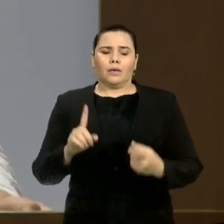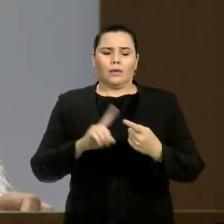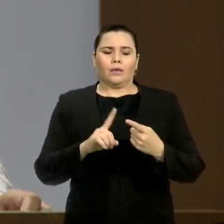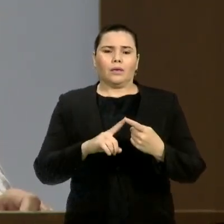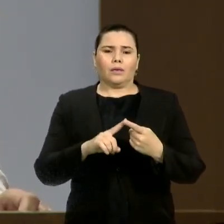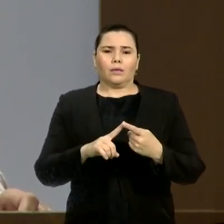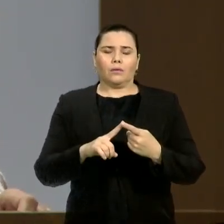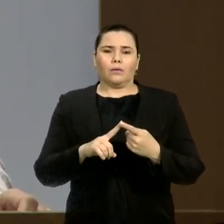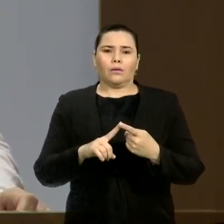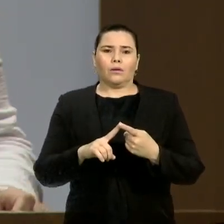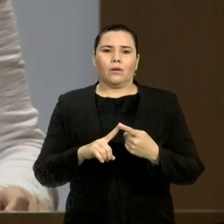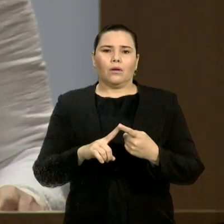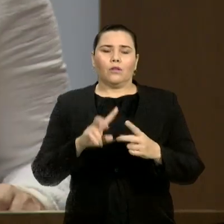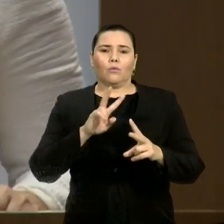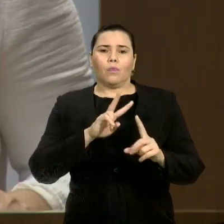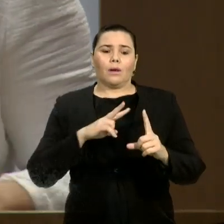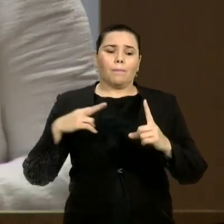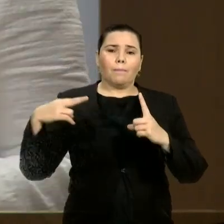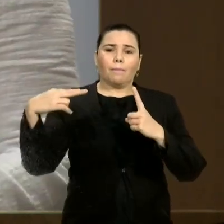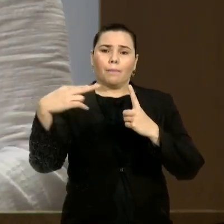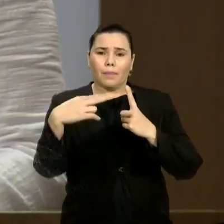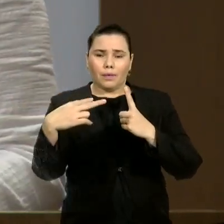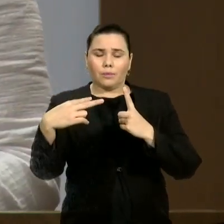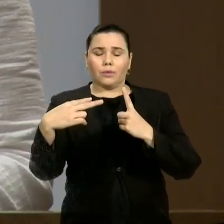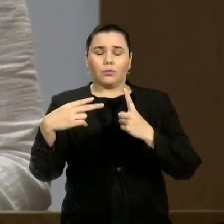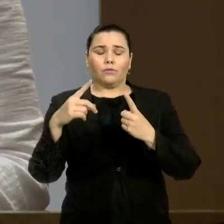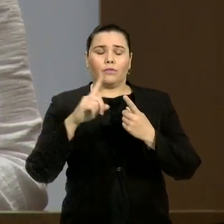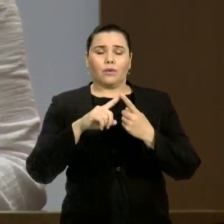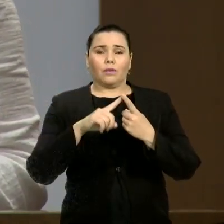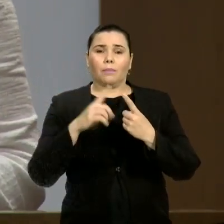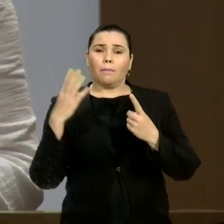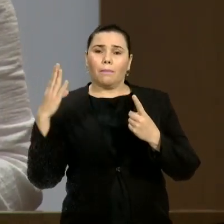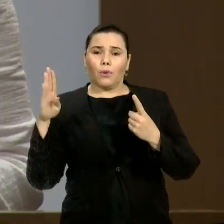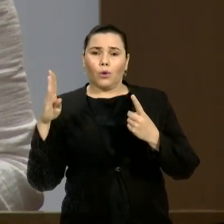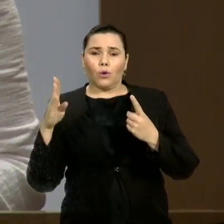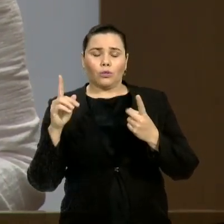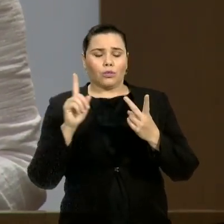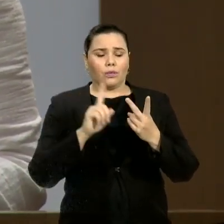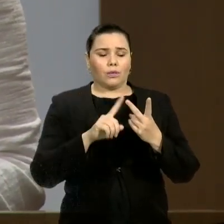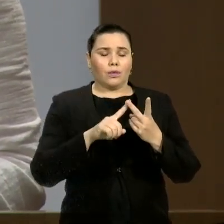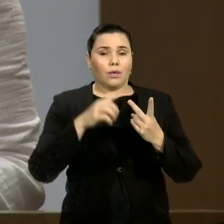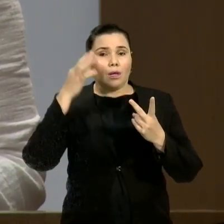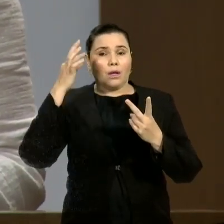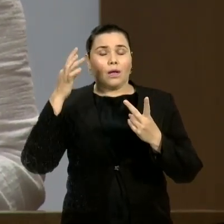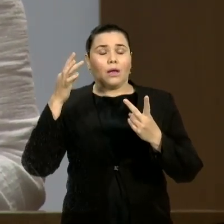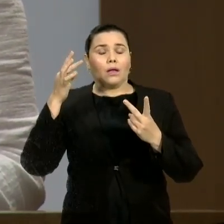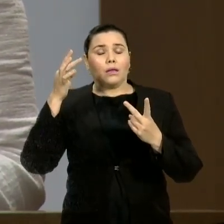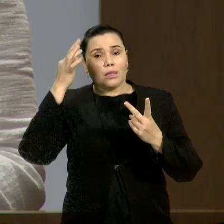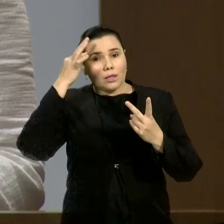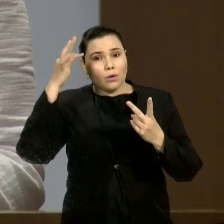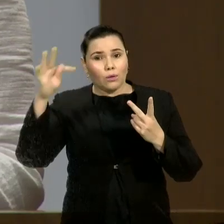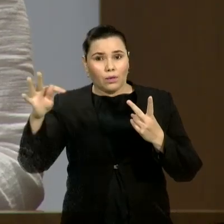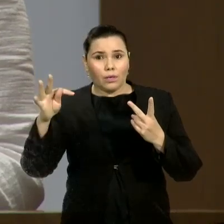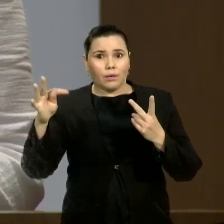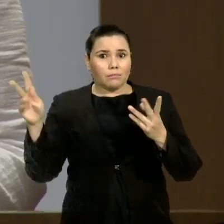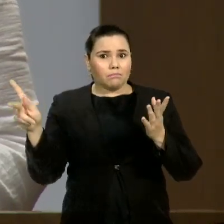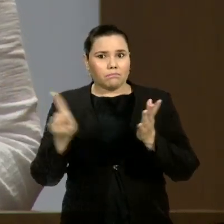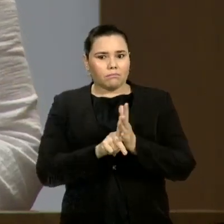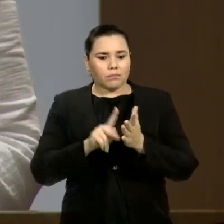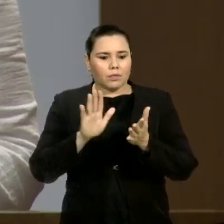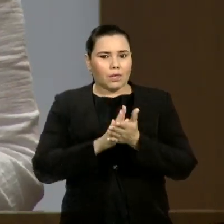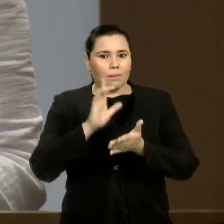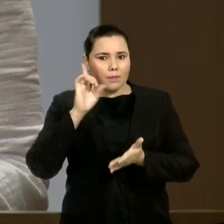senhoras e senhores o Brasil mais uma vez se encontra diante do tema do